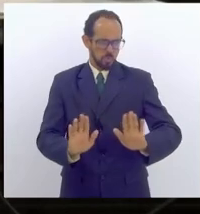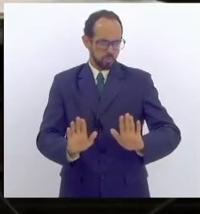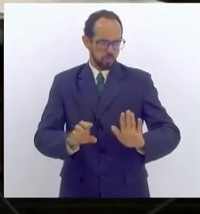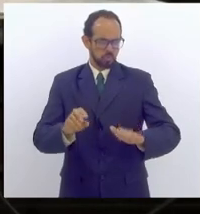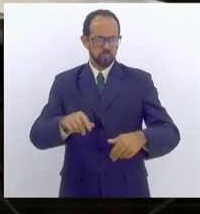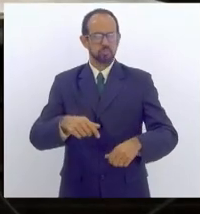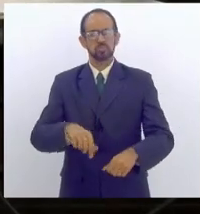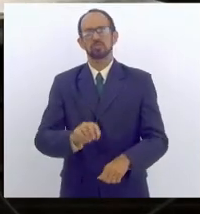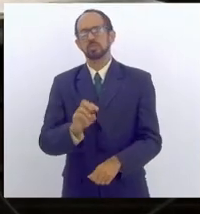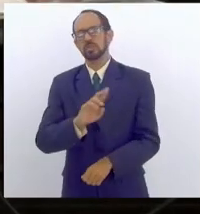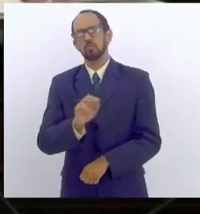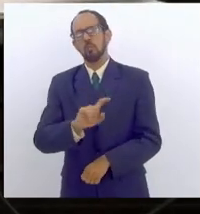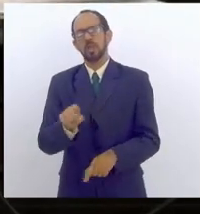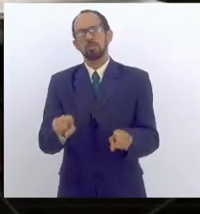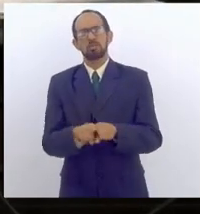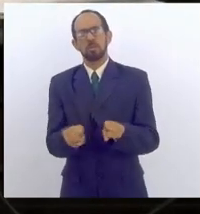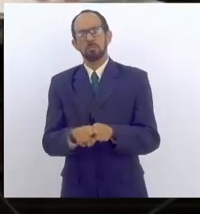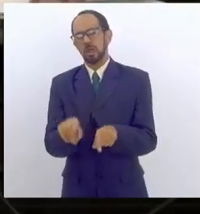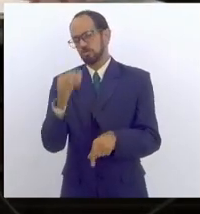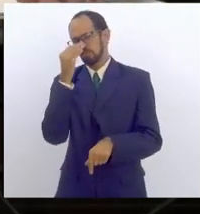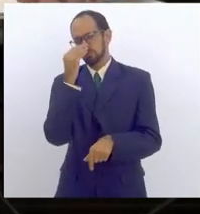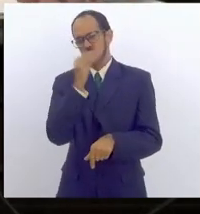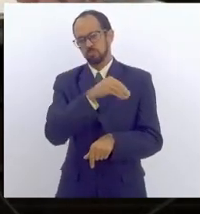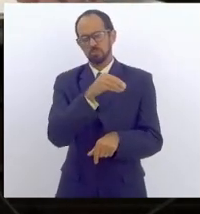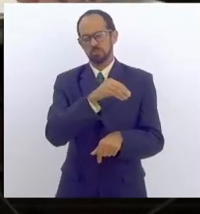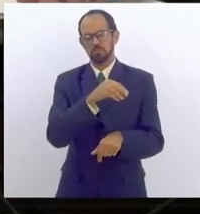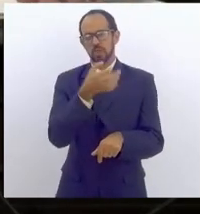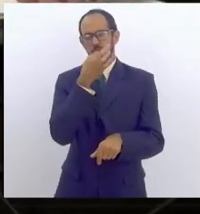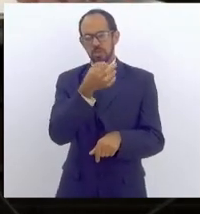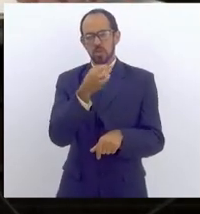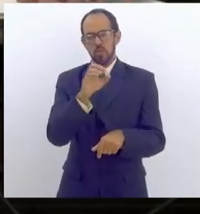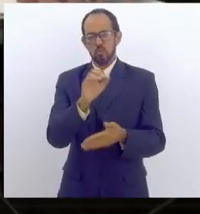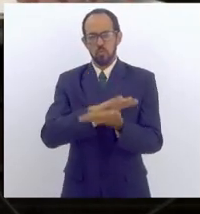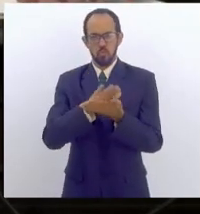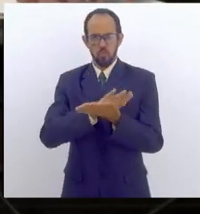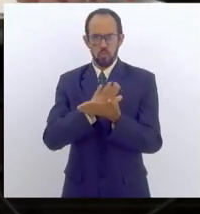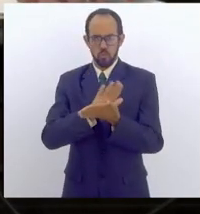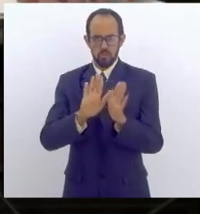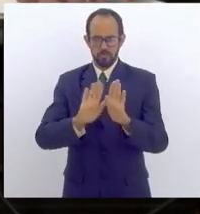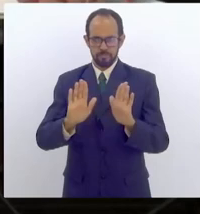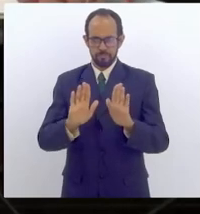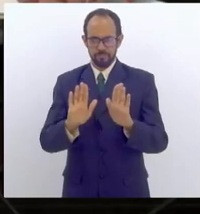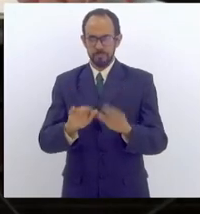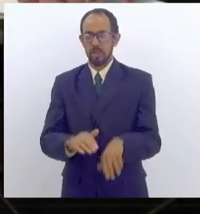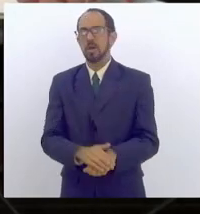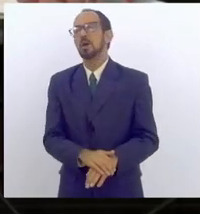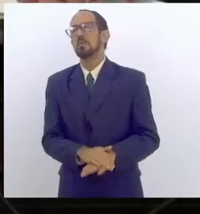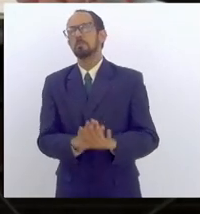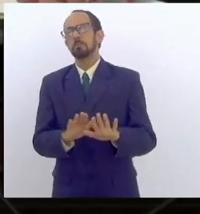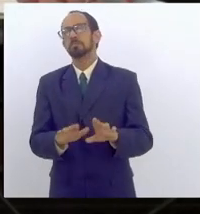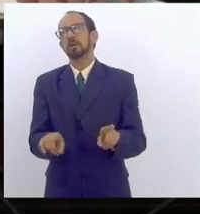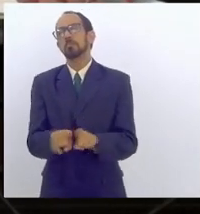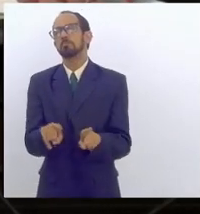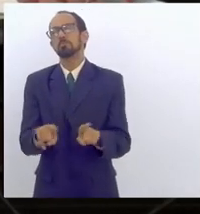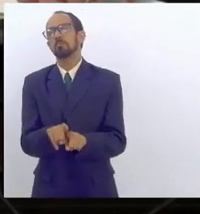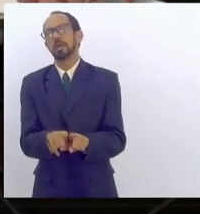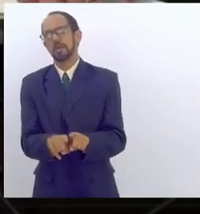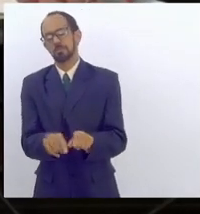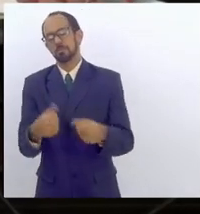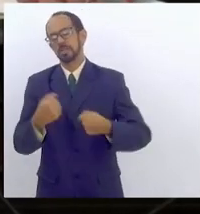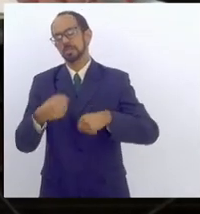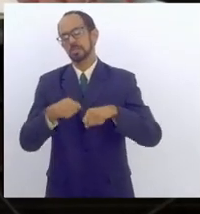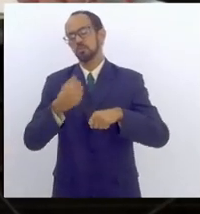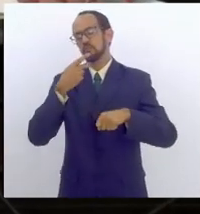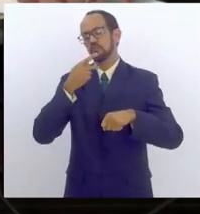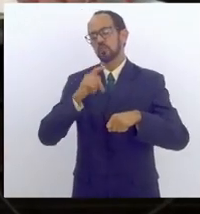descaso da posição de nenhum deles. E eu não posso deixar de dizer e